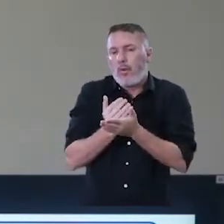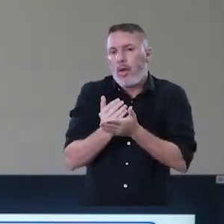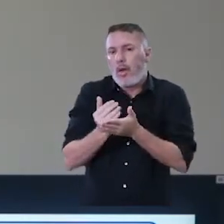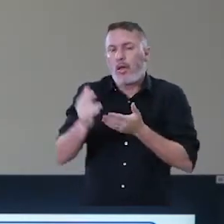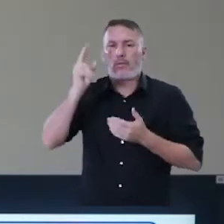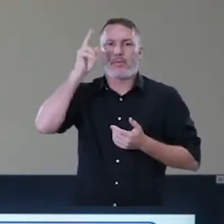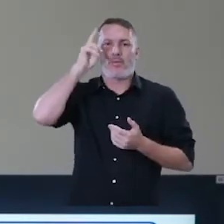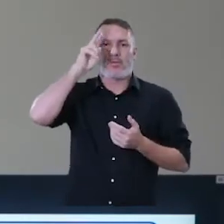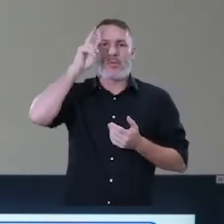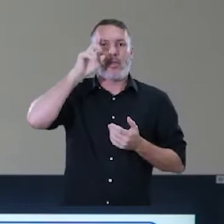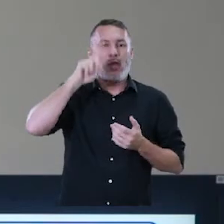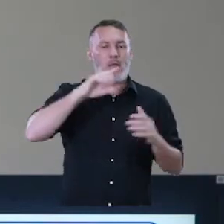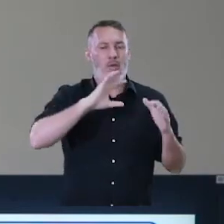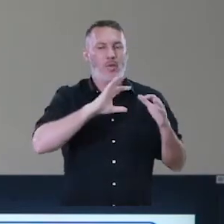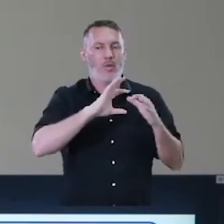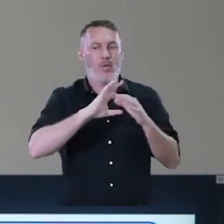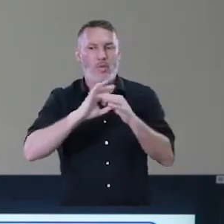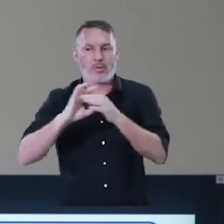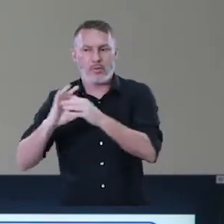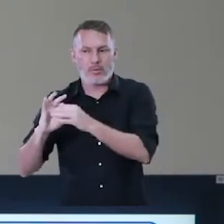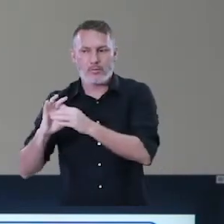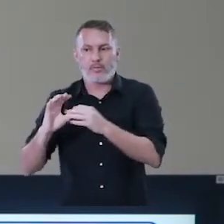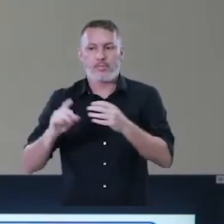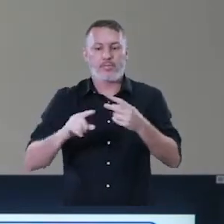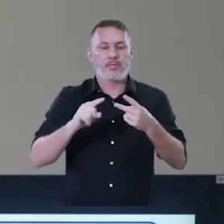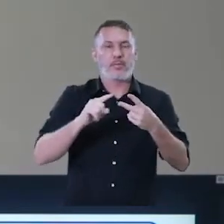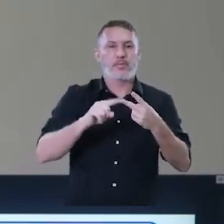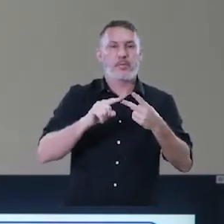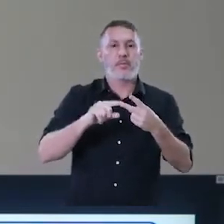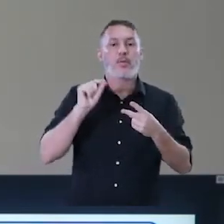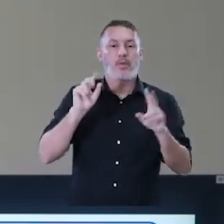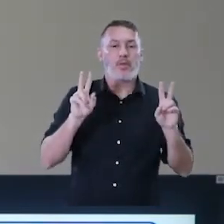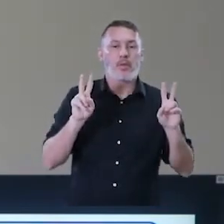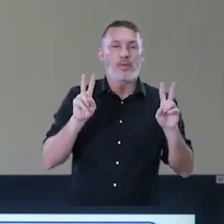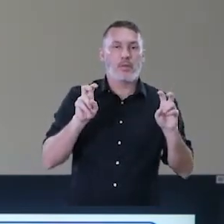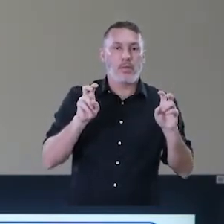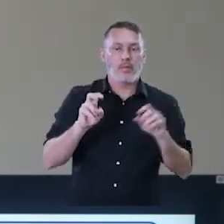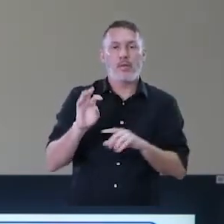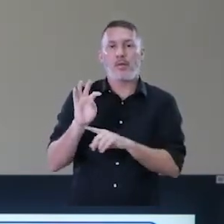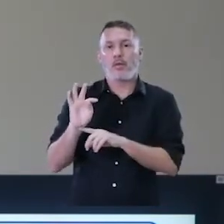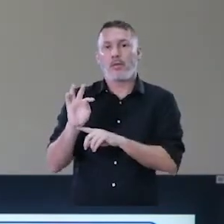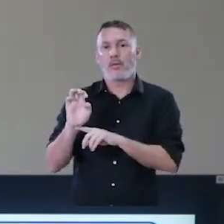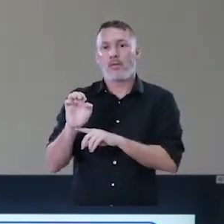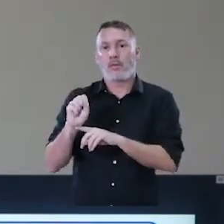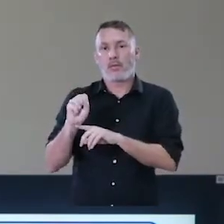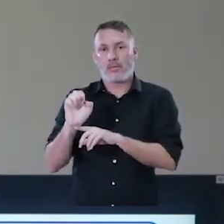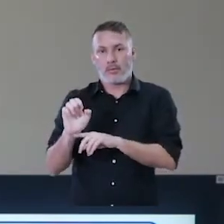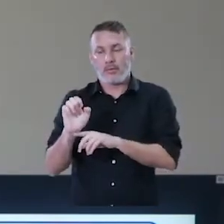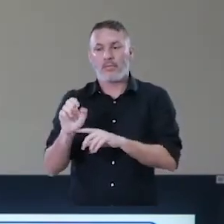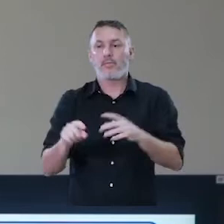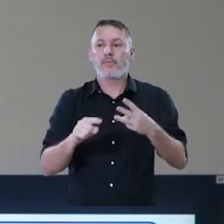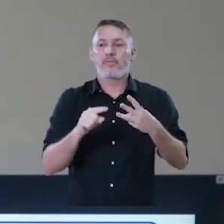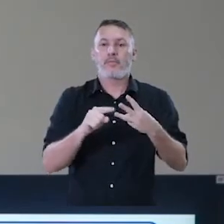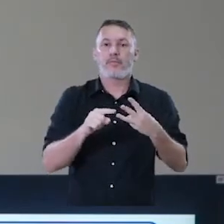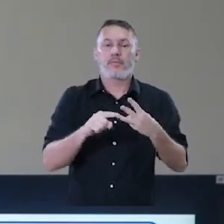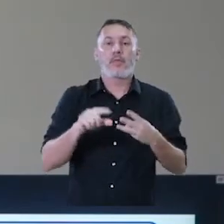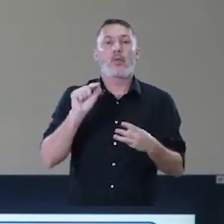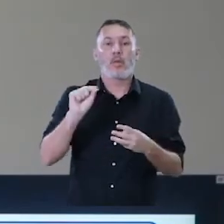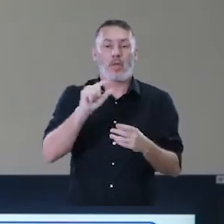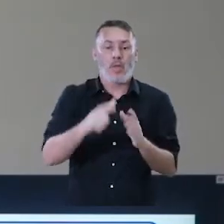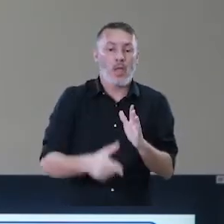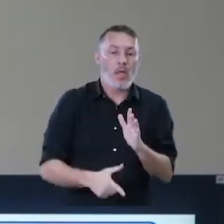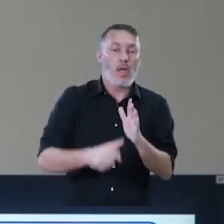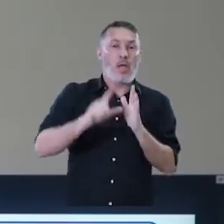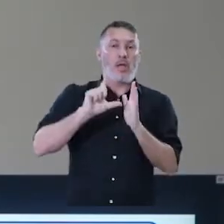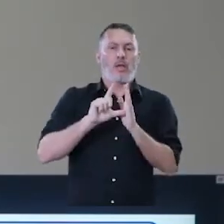sobre a contextualização. Vamos falar sobre tema e tese. E vamos falar sobre